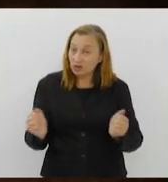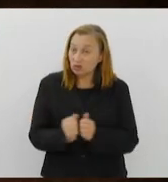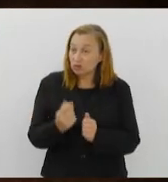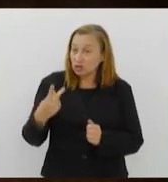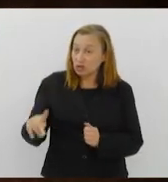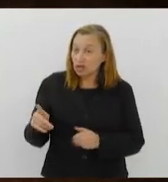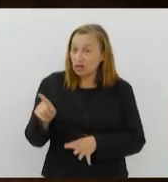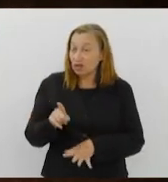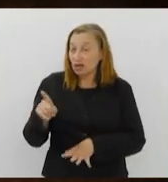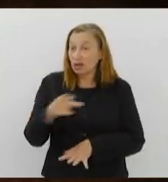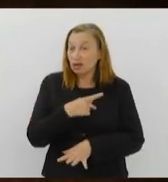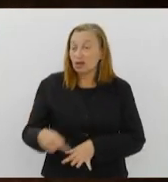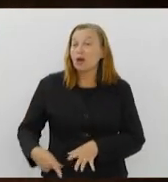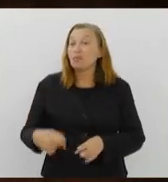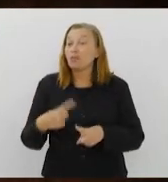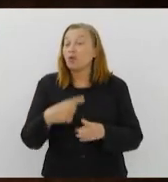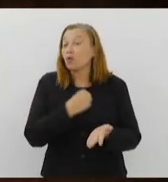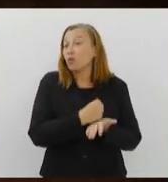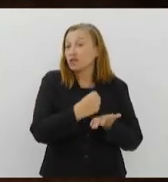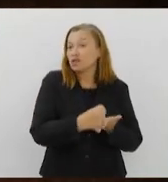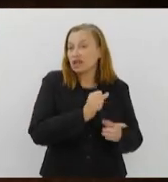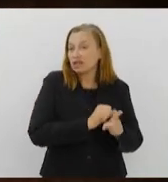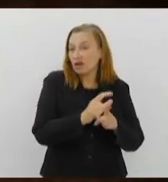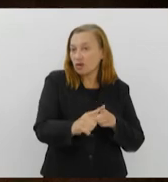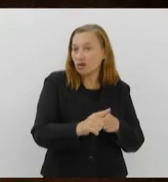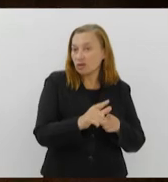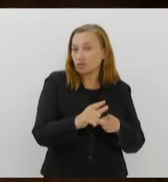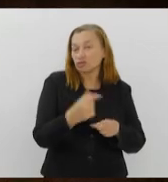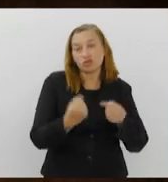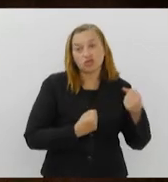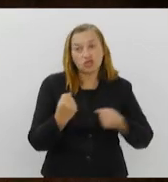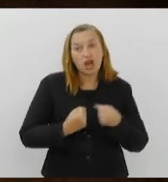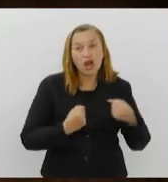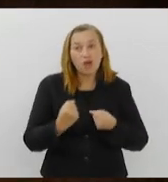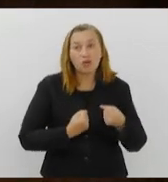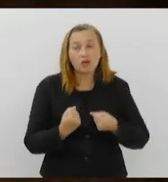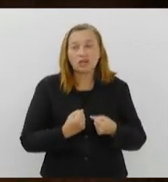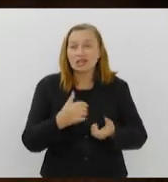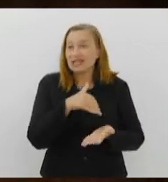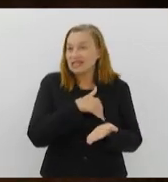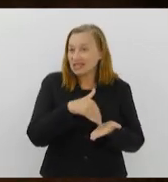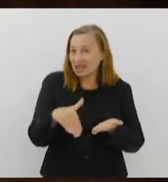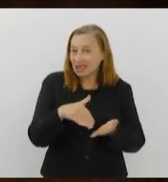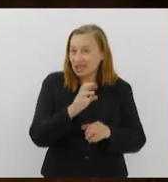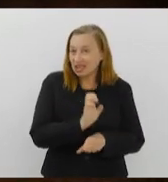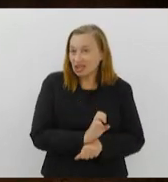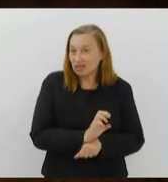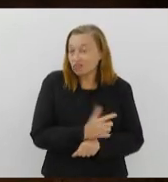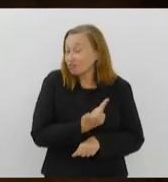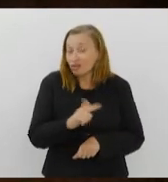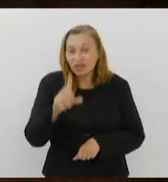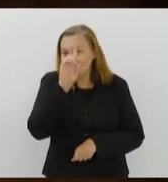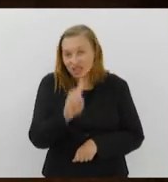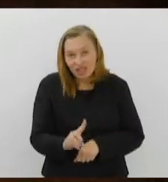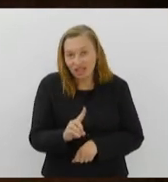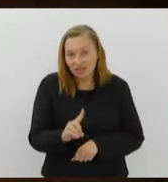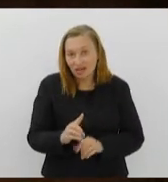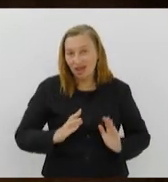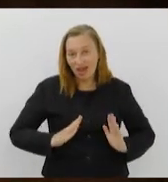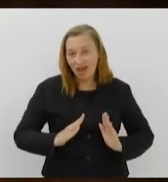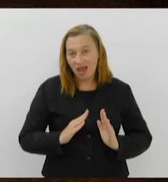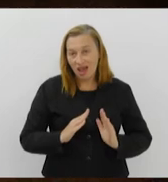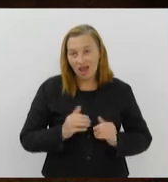porque o contrato de locação dos veículos, secretários de Estado não têm direito a carro blindado.